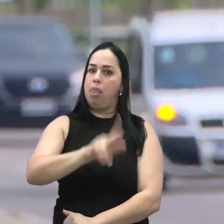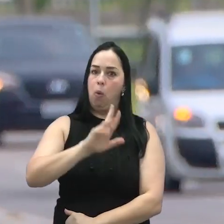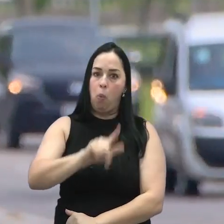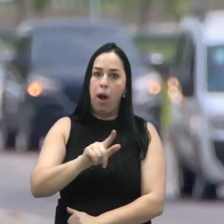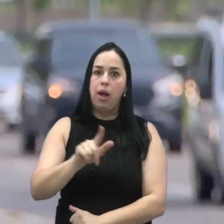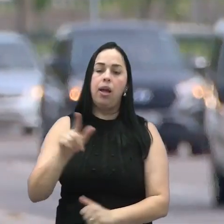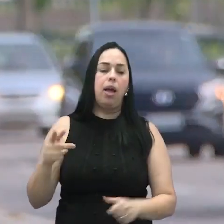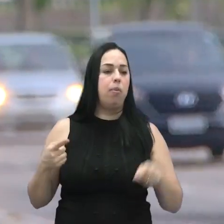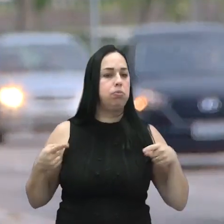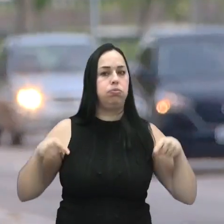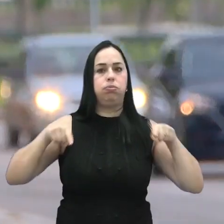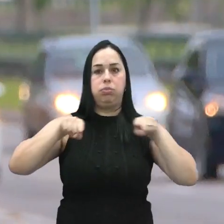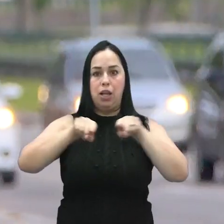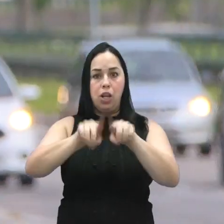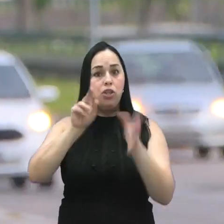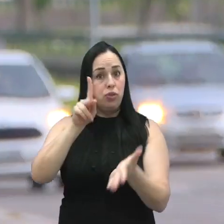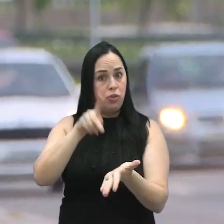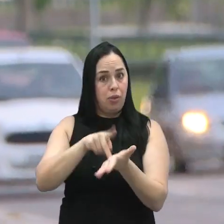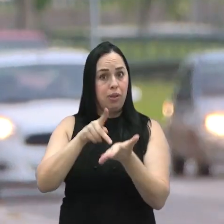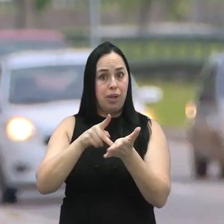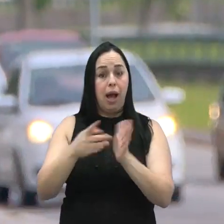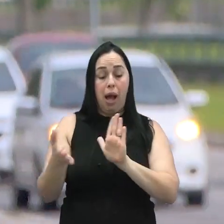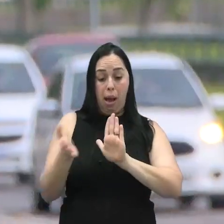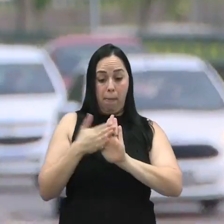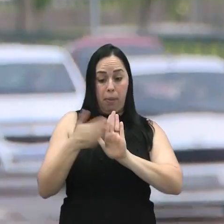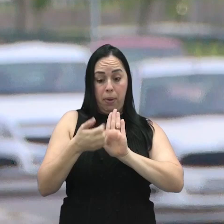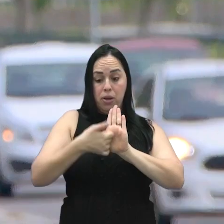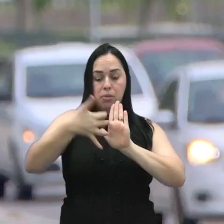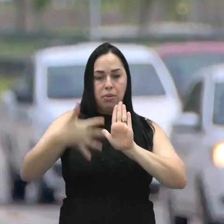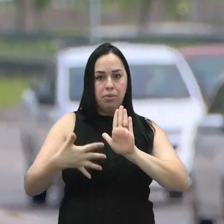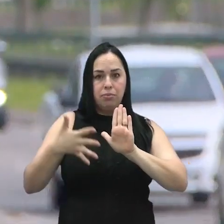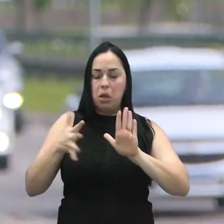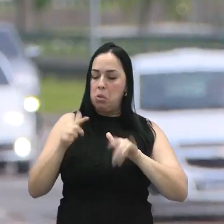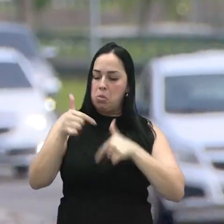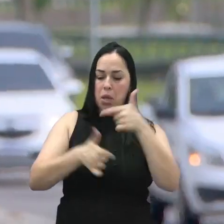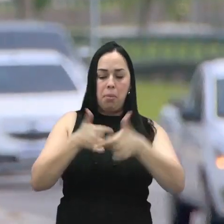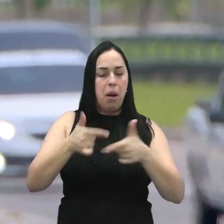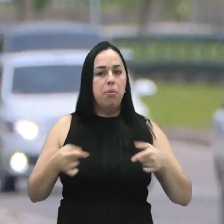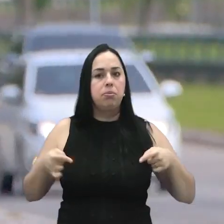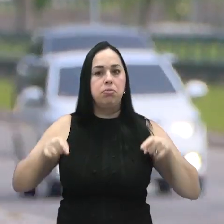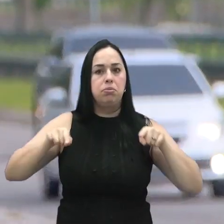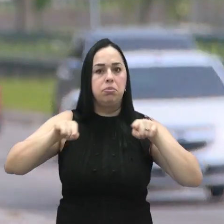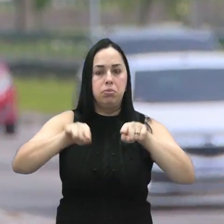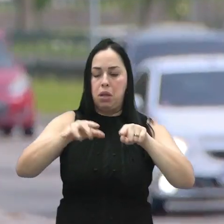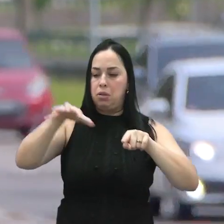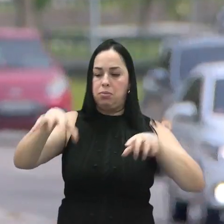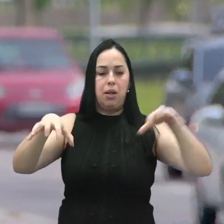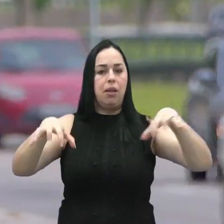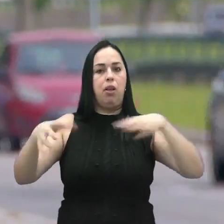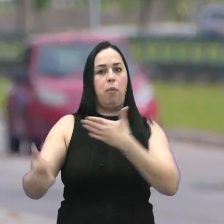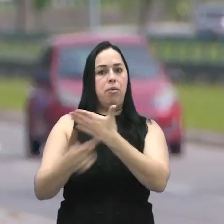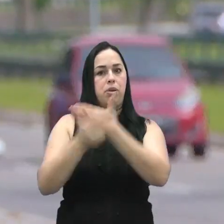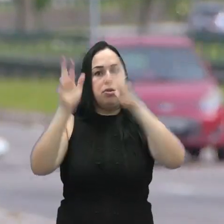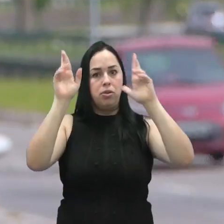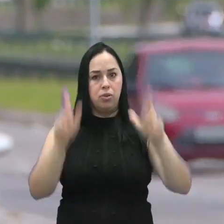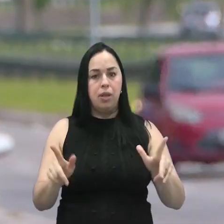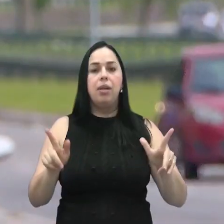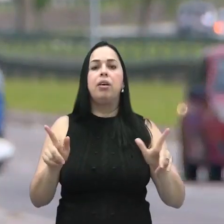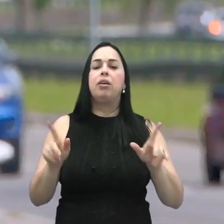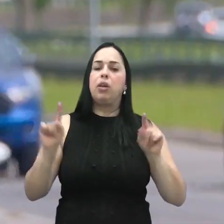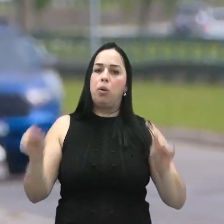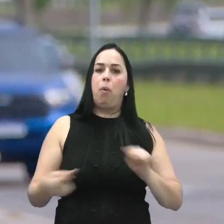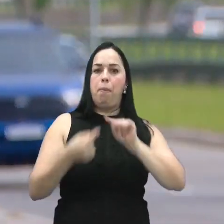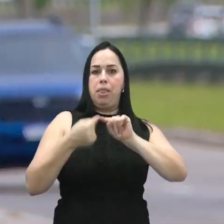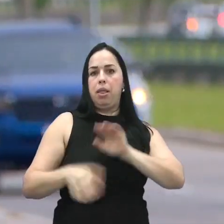Polícia Civil. Na verdade, a proposta é que todos trabalhem juntos, cada um com uma função definida, como prevê